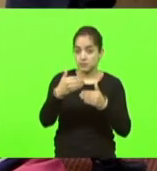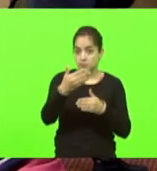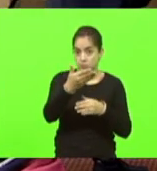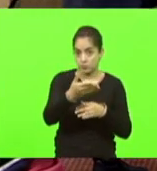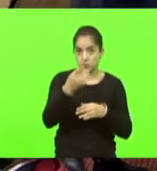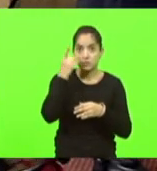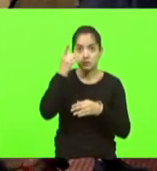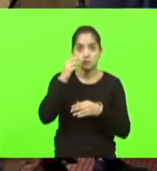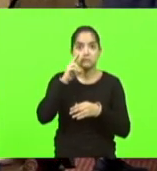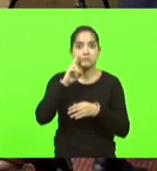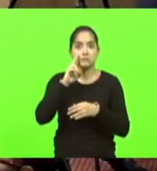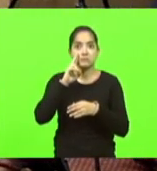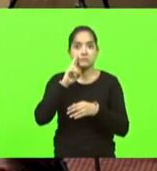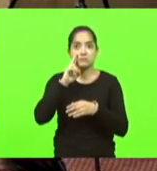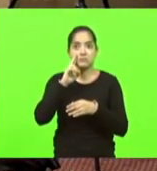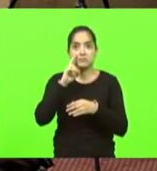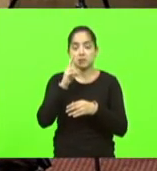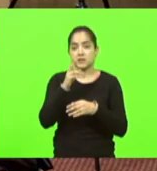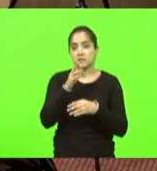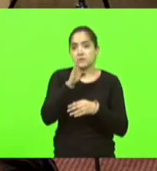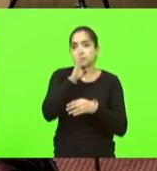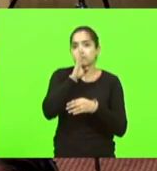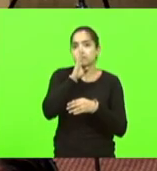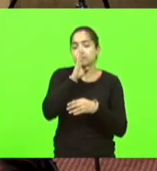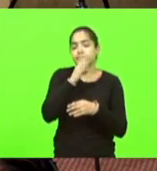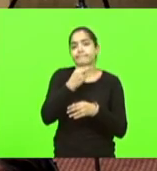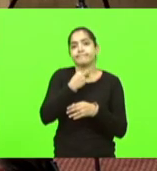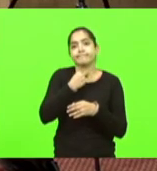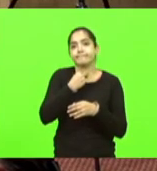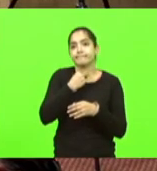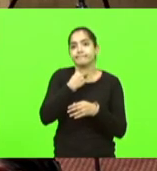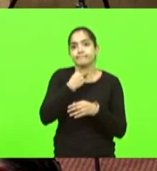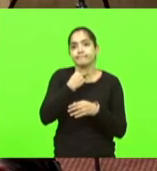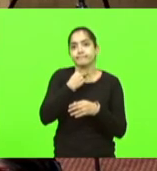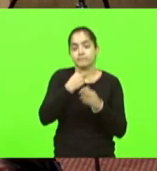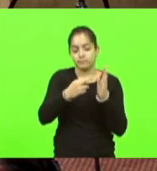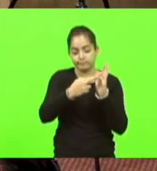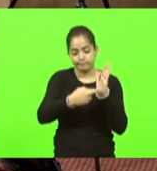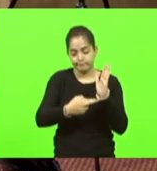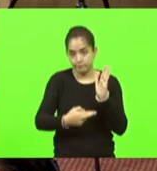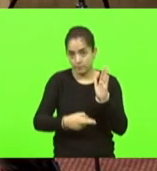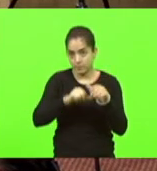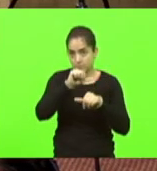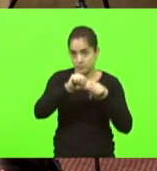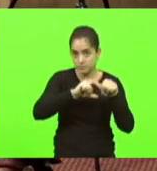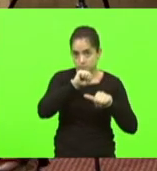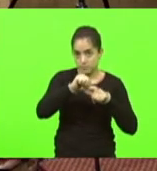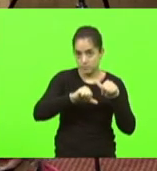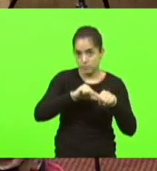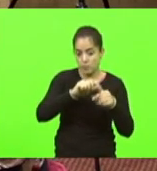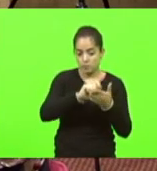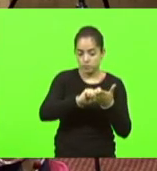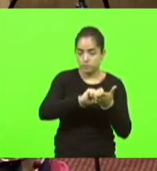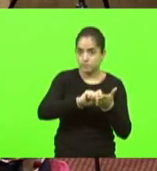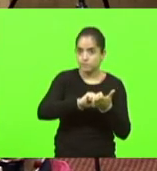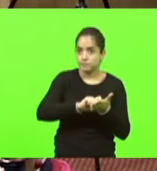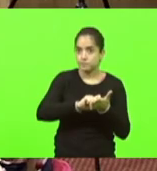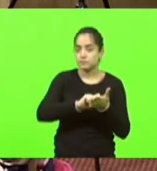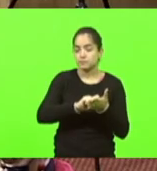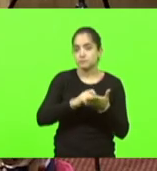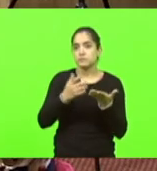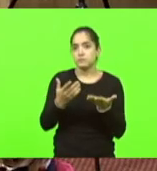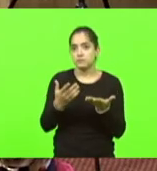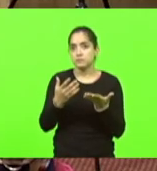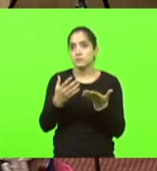do deputado Ivan Eu Não Posso Me Calar porque eu sou um dos relatores dessa reforma eu atendi